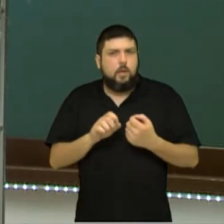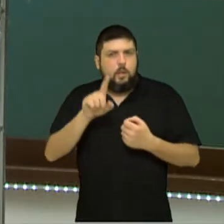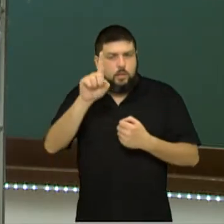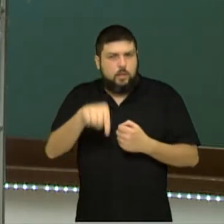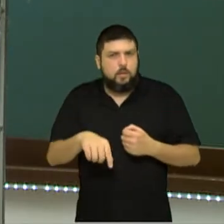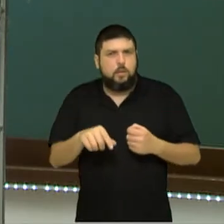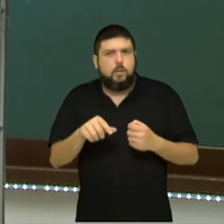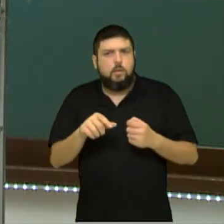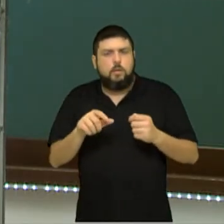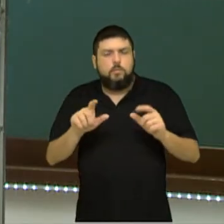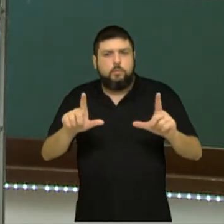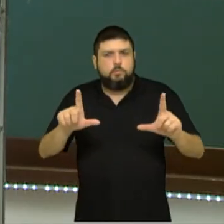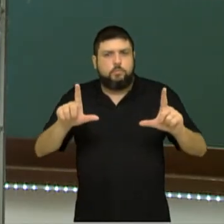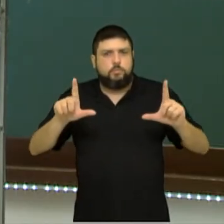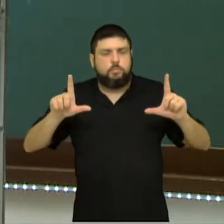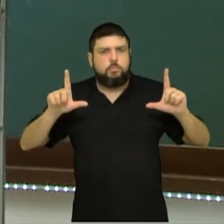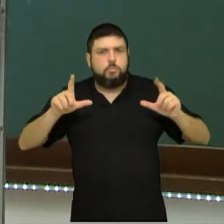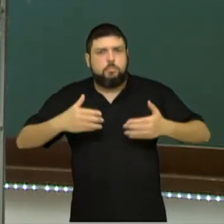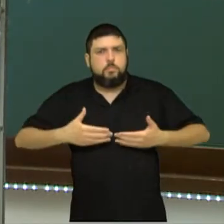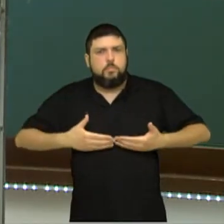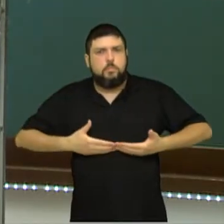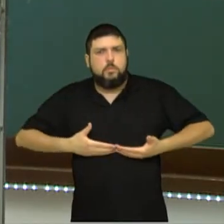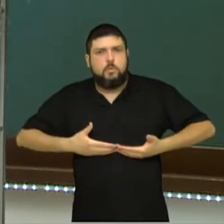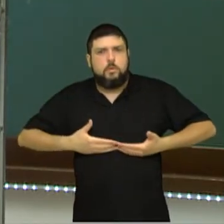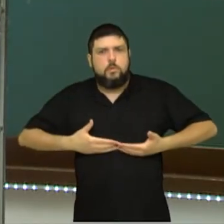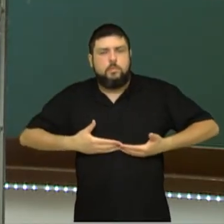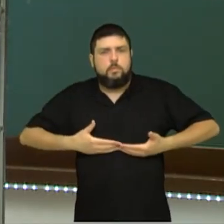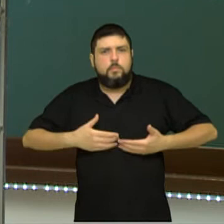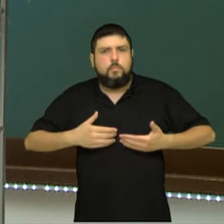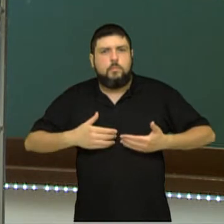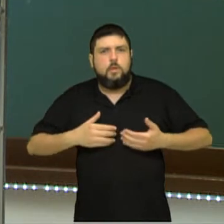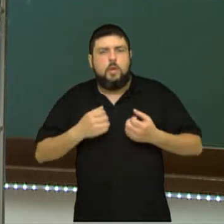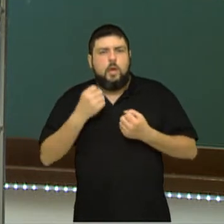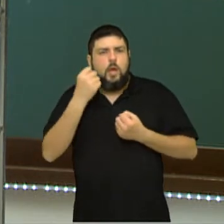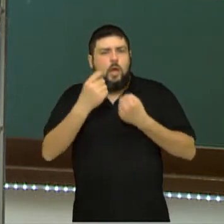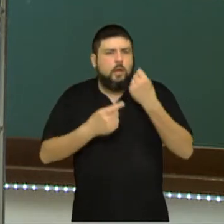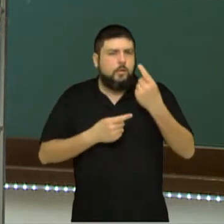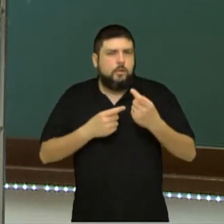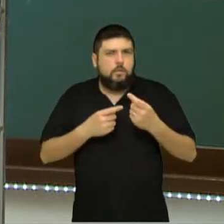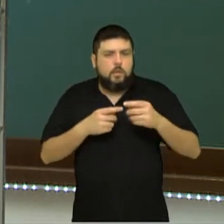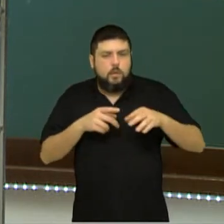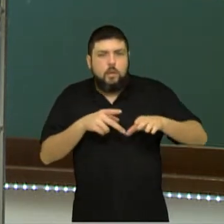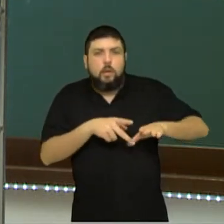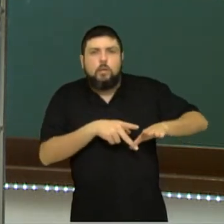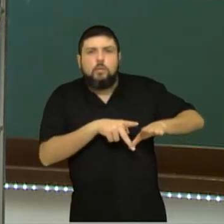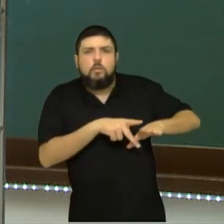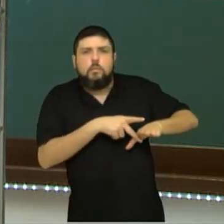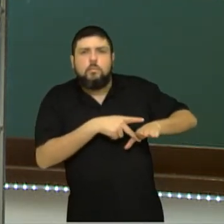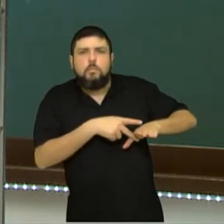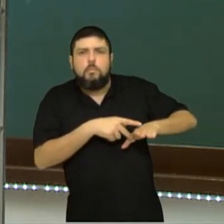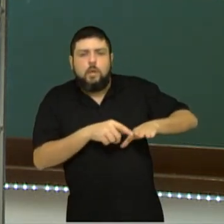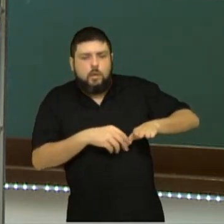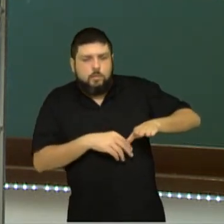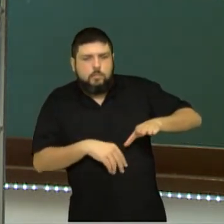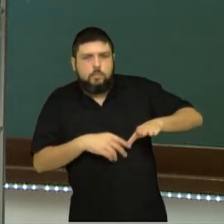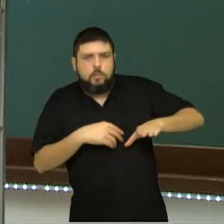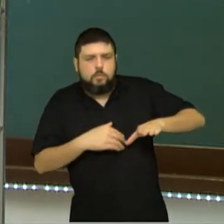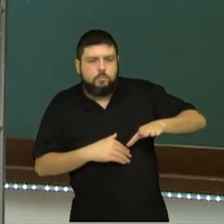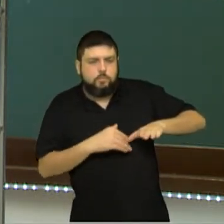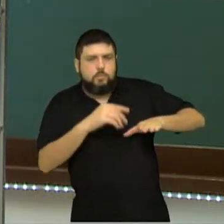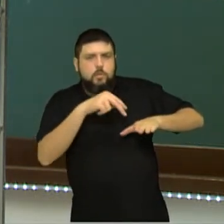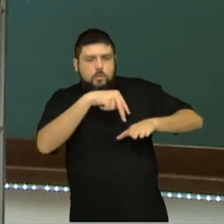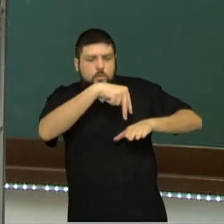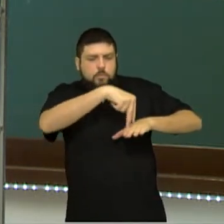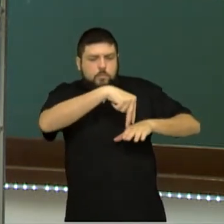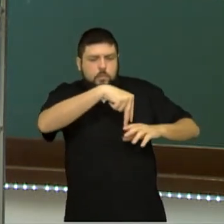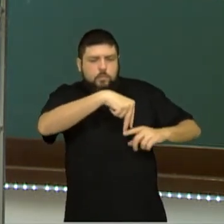da cena, que seria pegando o pé do personagem até um pouco de teto,